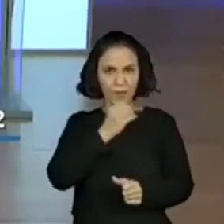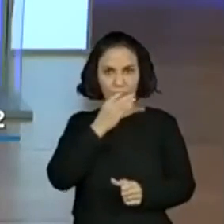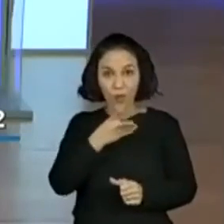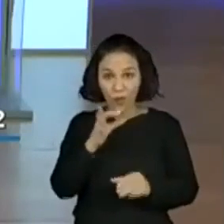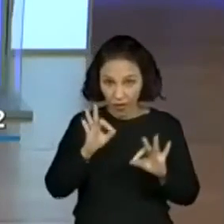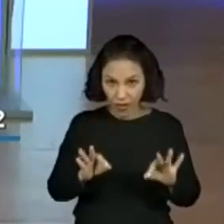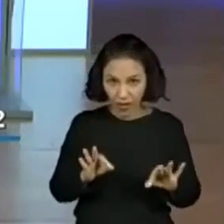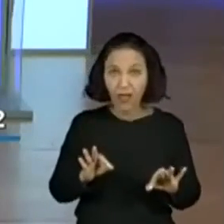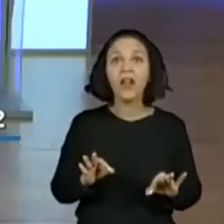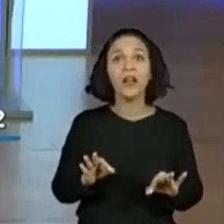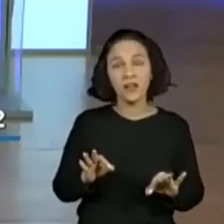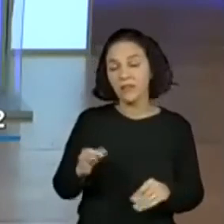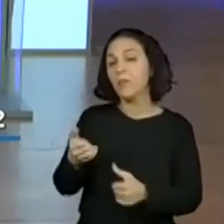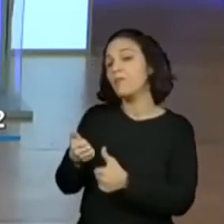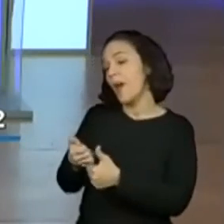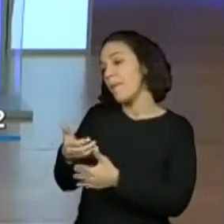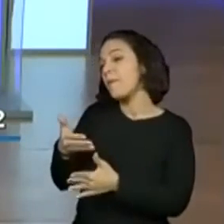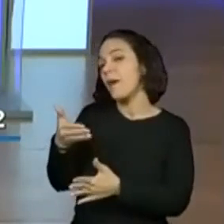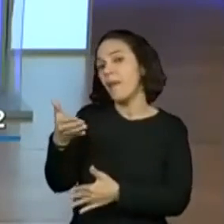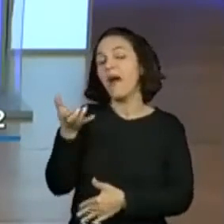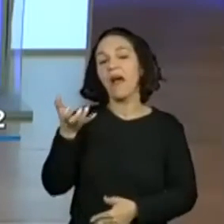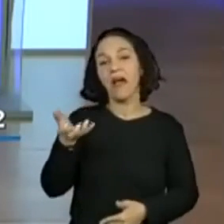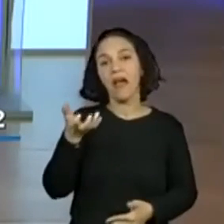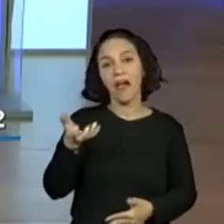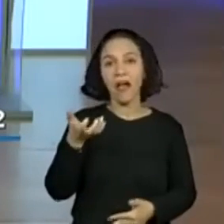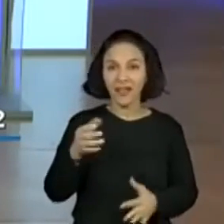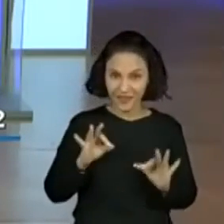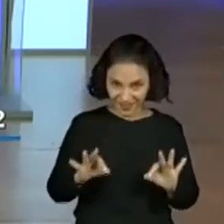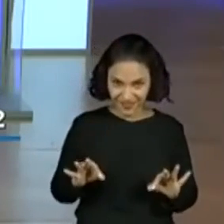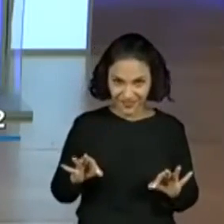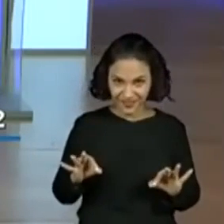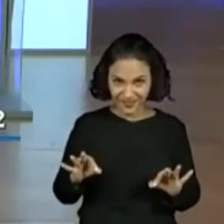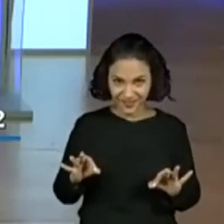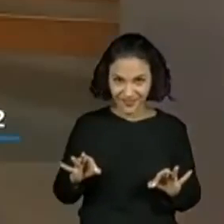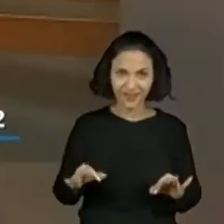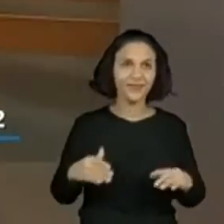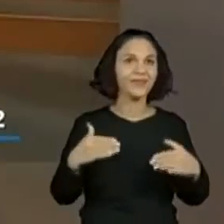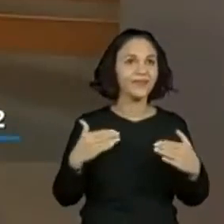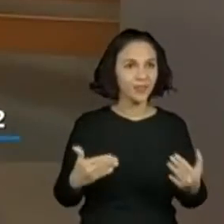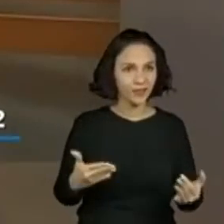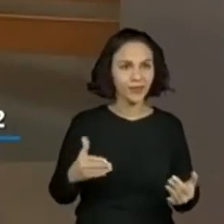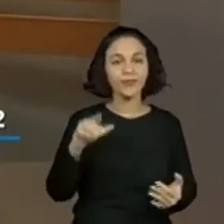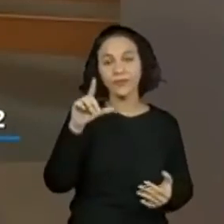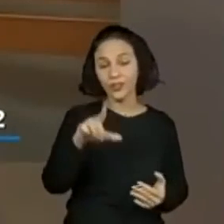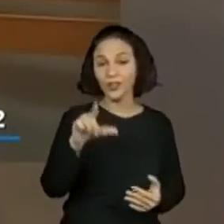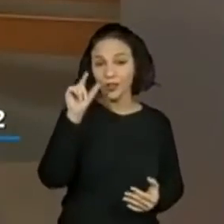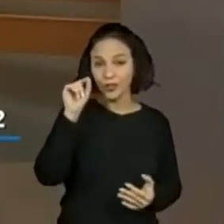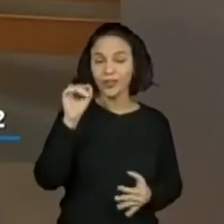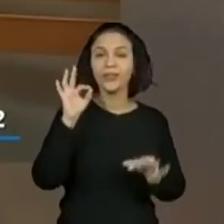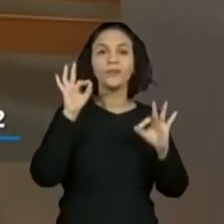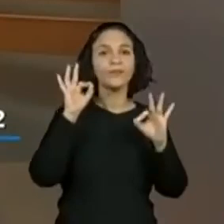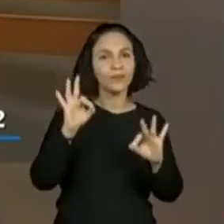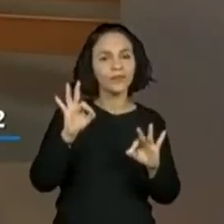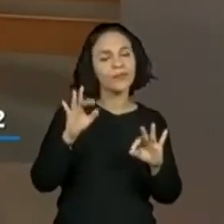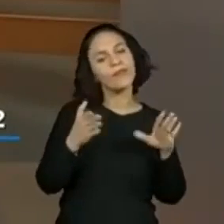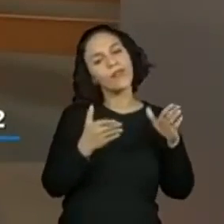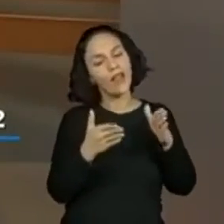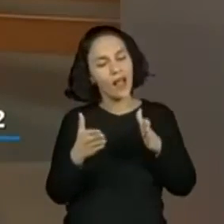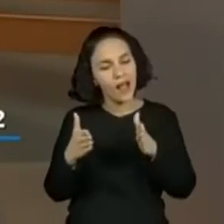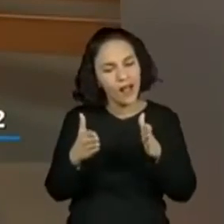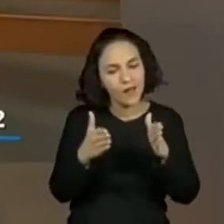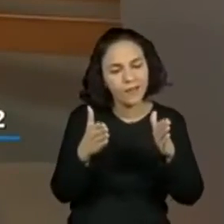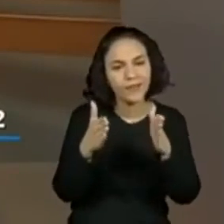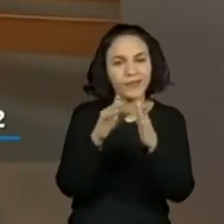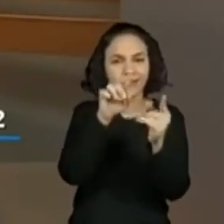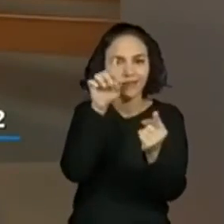Exatamente, todo mundo. Então, é unanimidade, professora. Então, o nosso final do conto vai caminhar, tudo